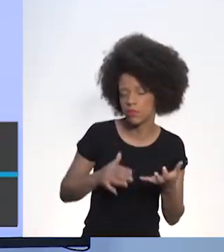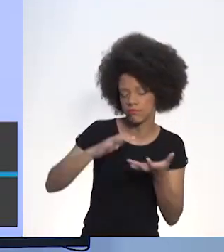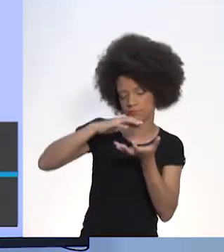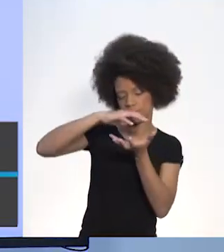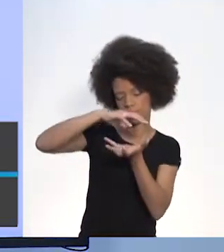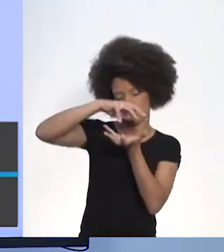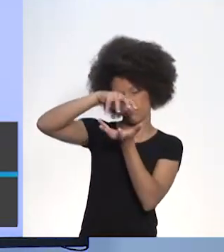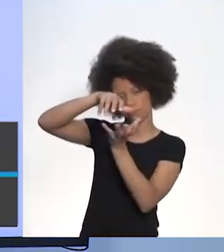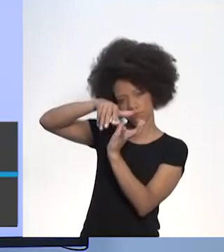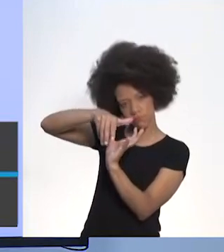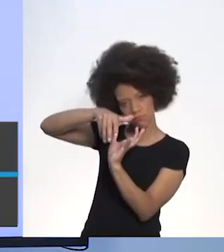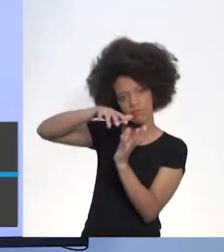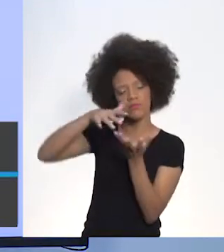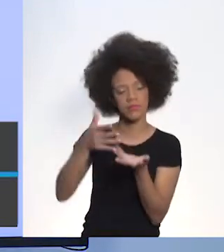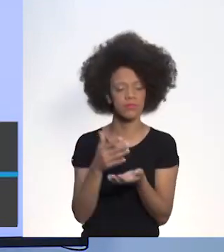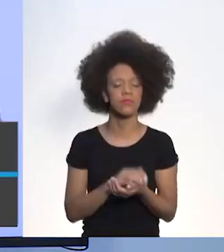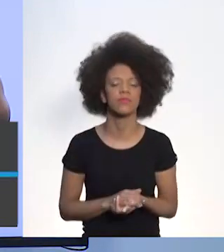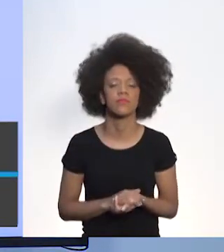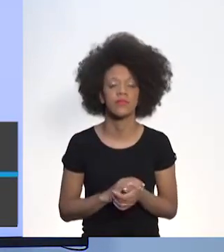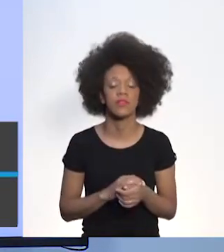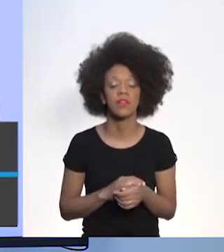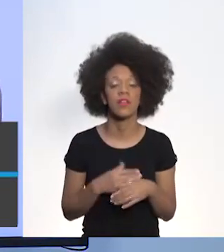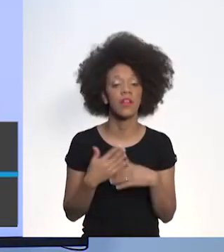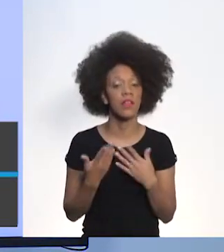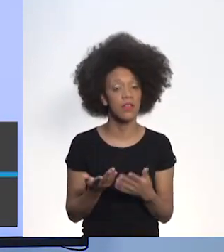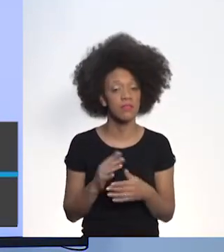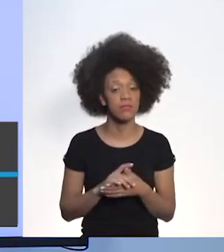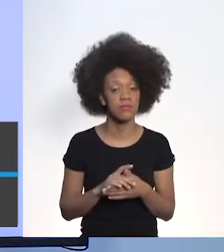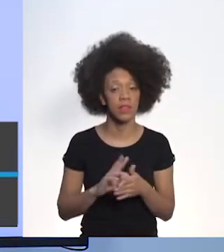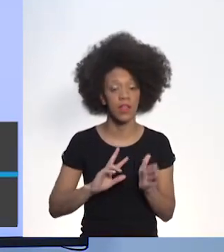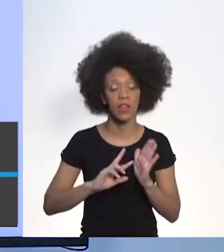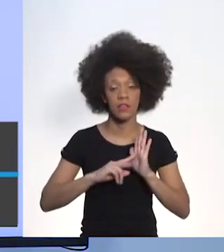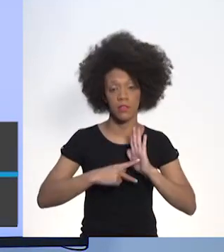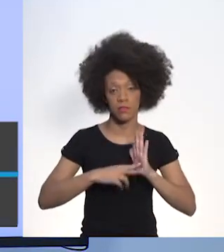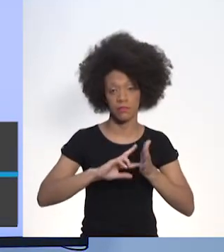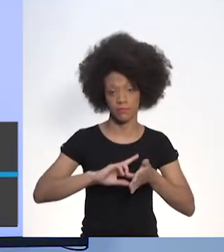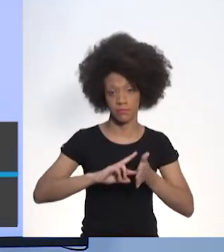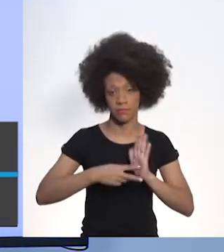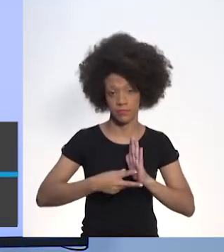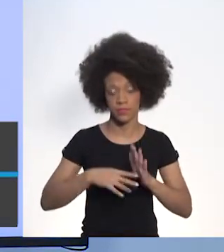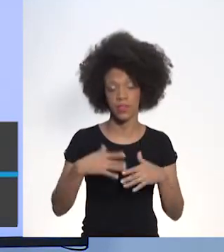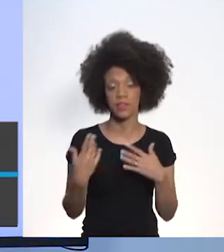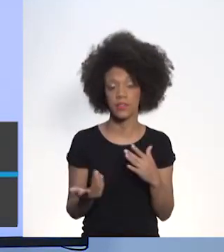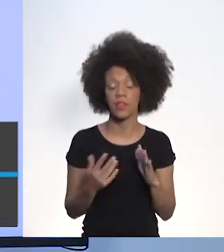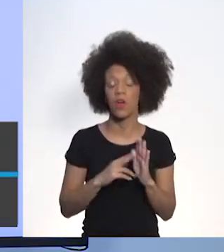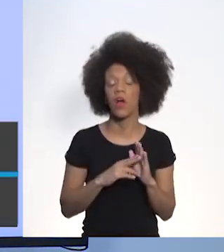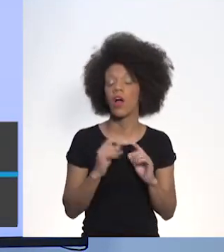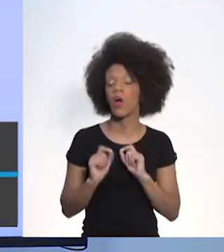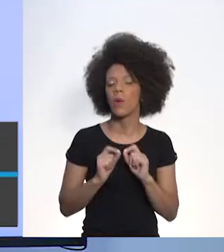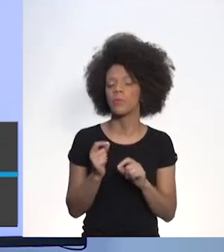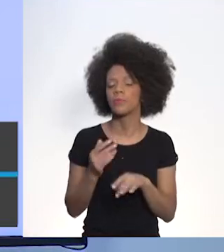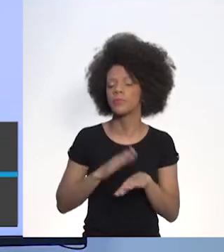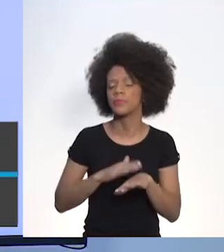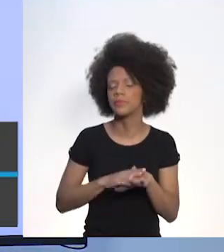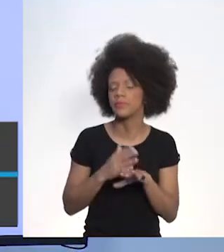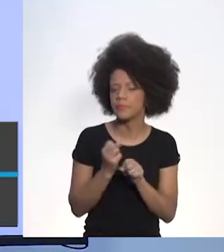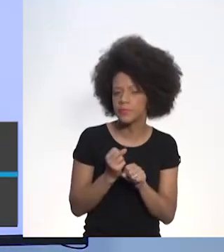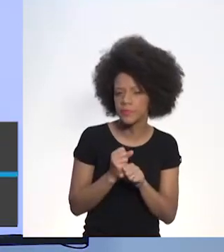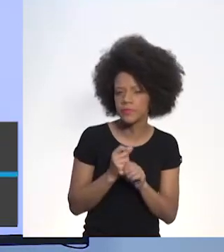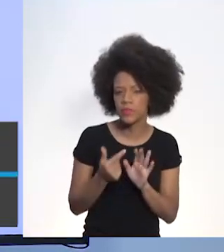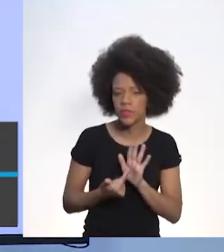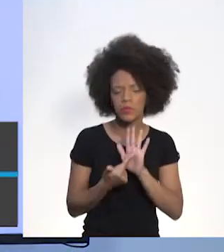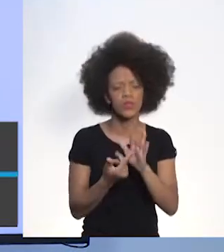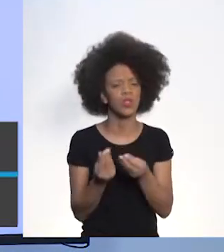círculos e circunferências. Antes da gente aí entrar mesmo em atividade, exercício, começar a fazer cálculo, vamos apontar